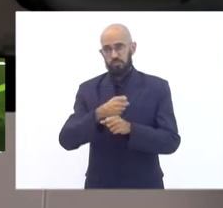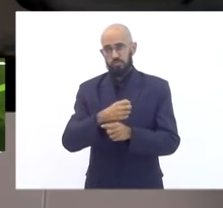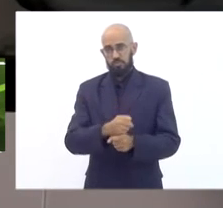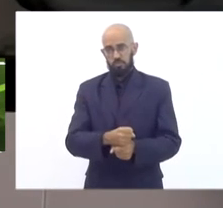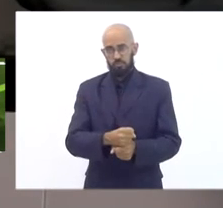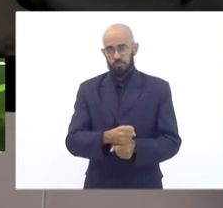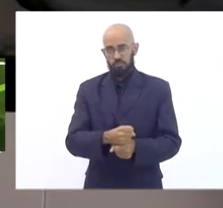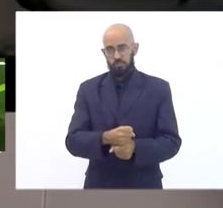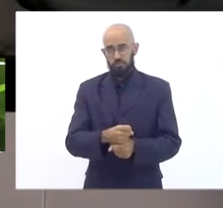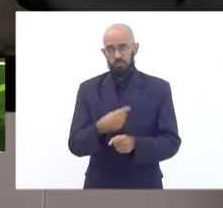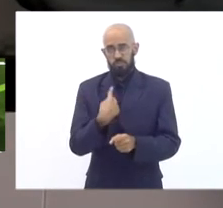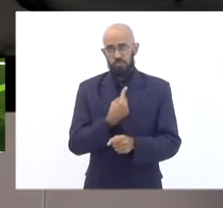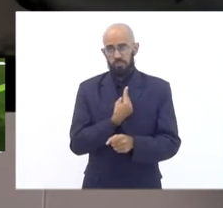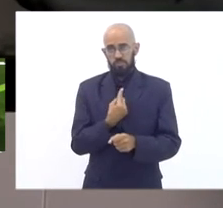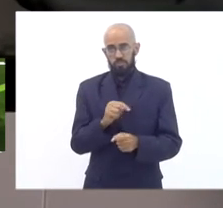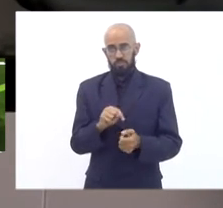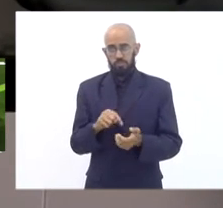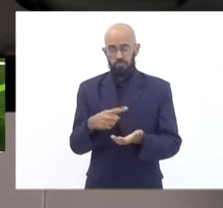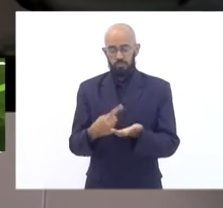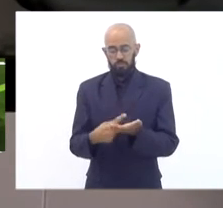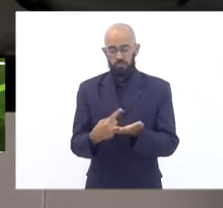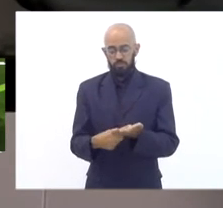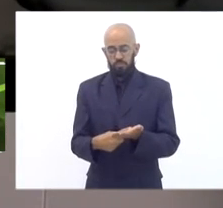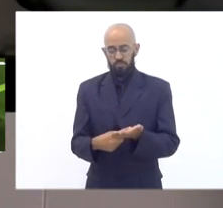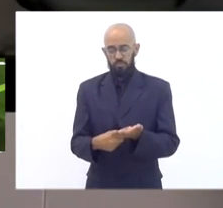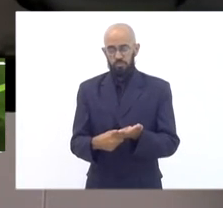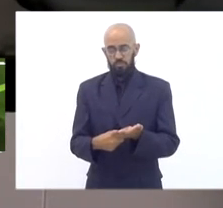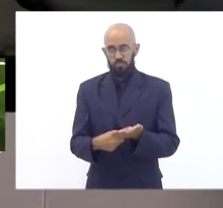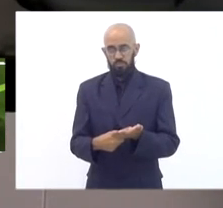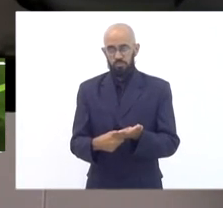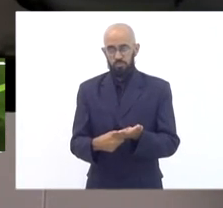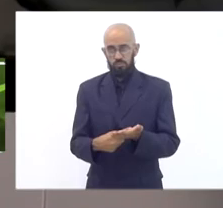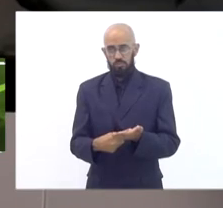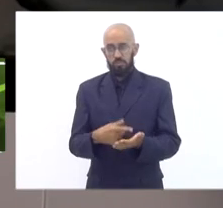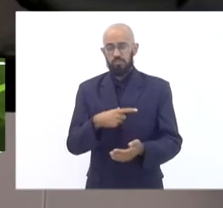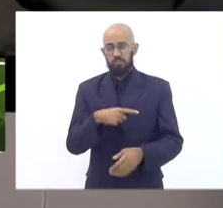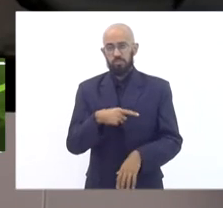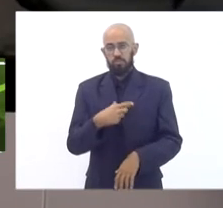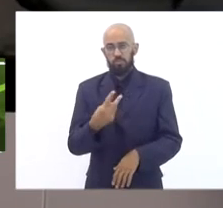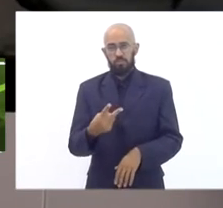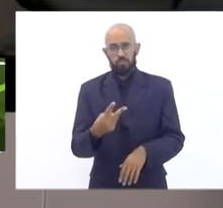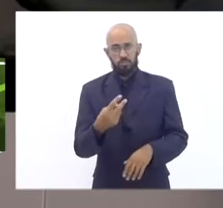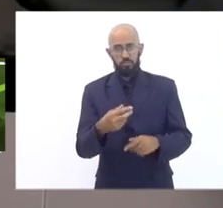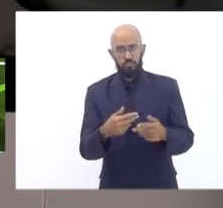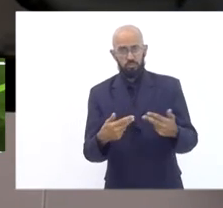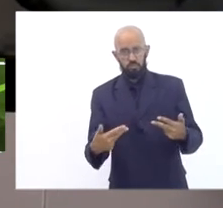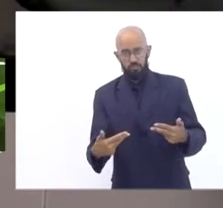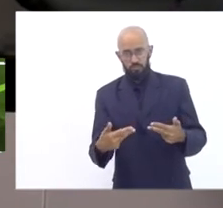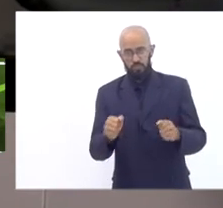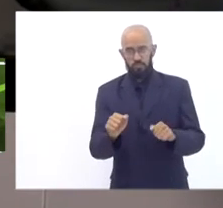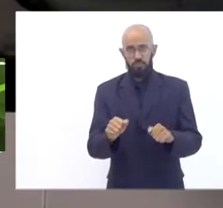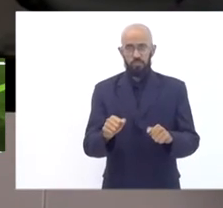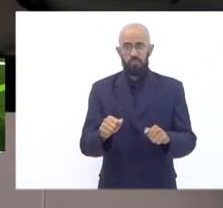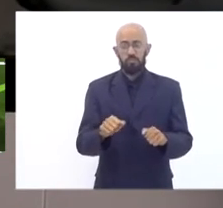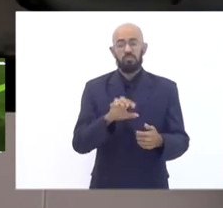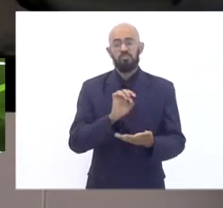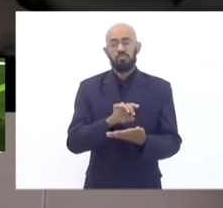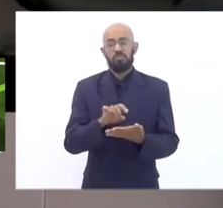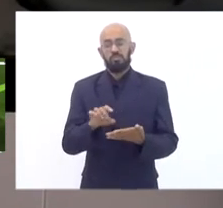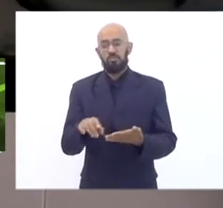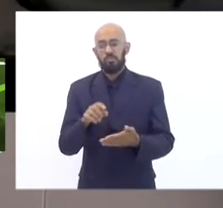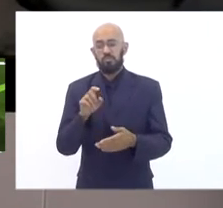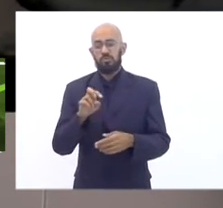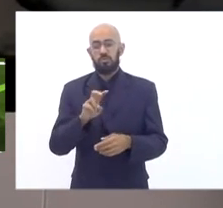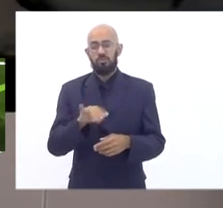que chegaremos, né, numa negociação, temos duas partes, cada uma calcula um valor, né, os valores a que chegaremos serão,